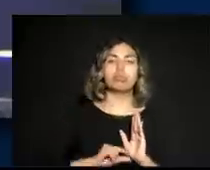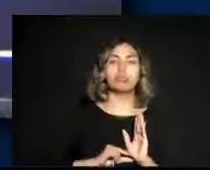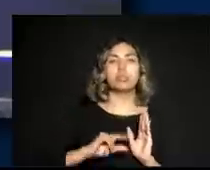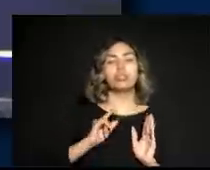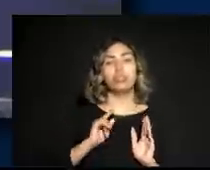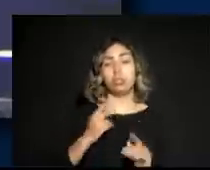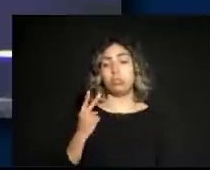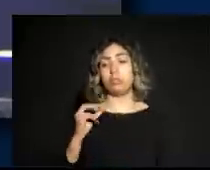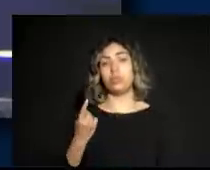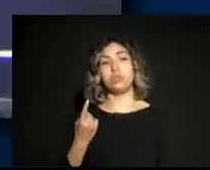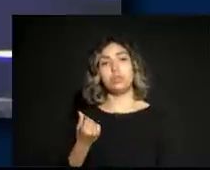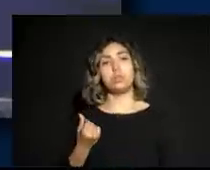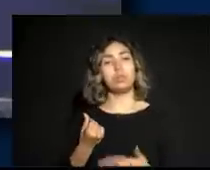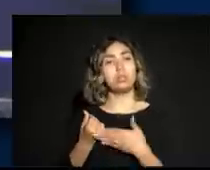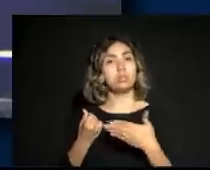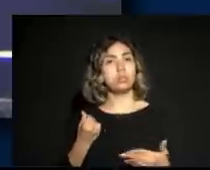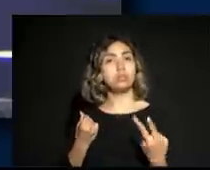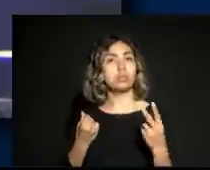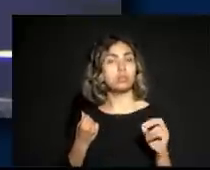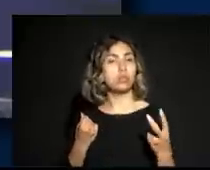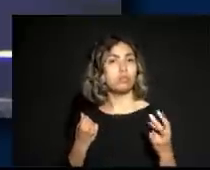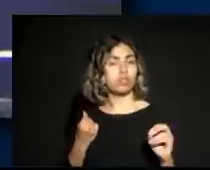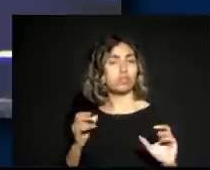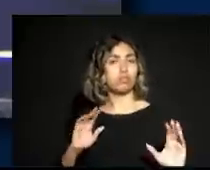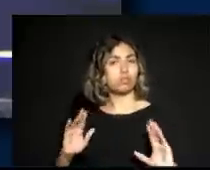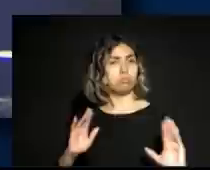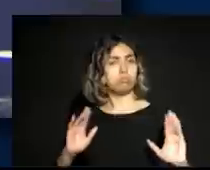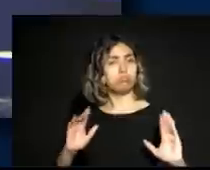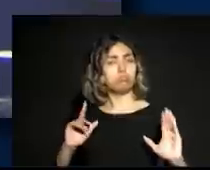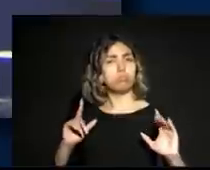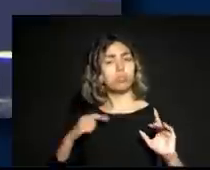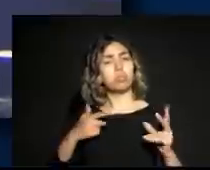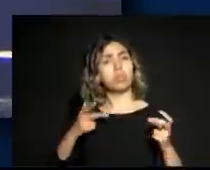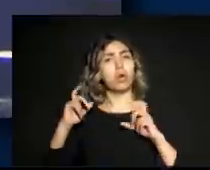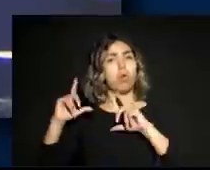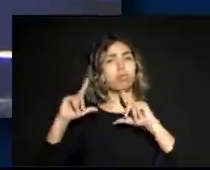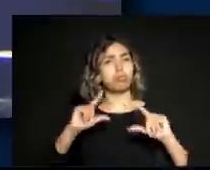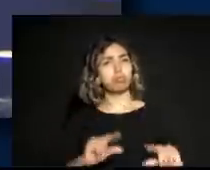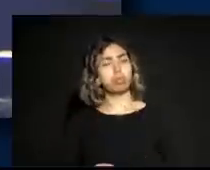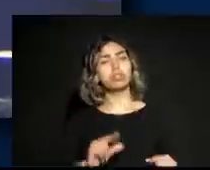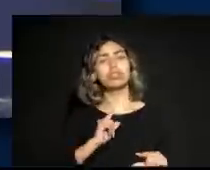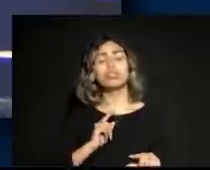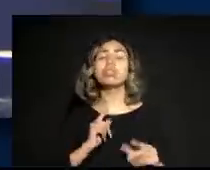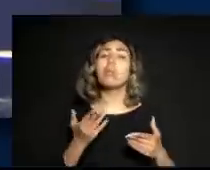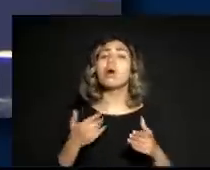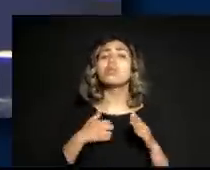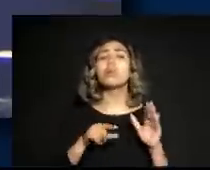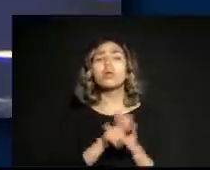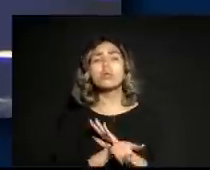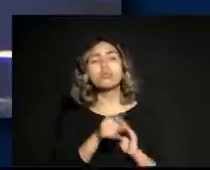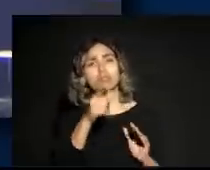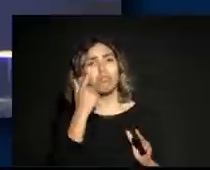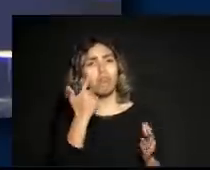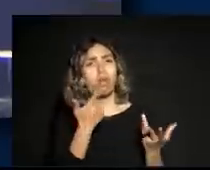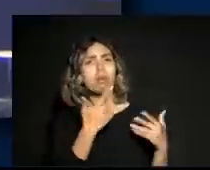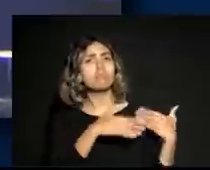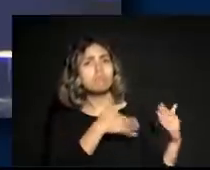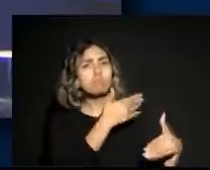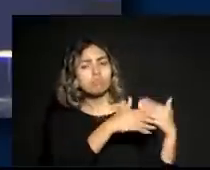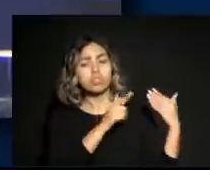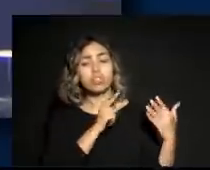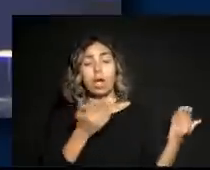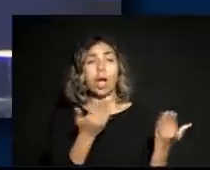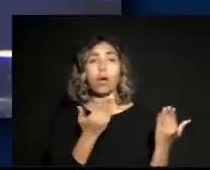muito profunda de 2016 a2020 ajudou o início como é que você vê o avanço desse processo no cenário que